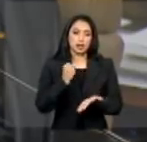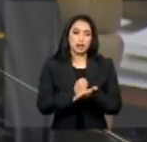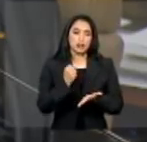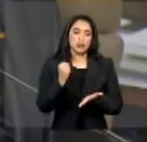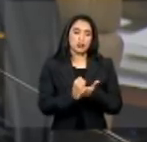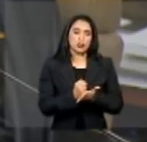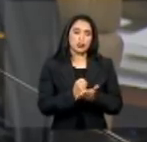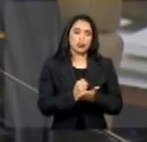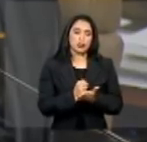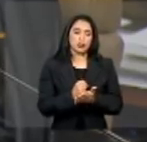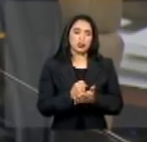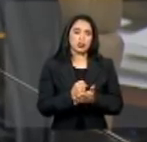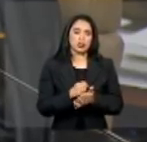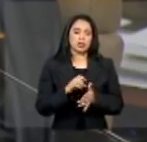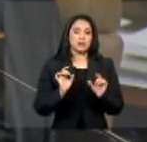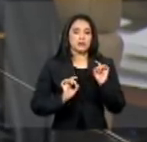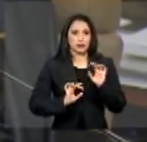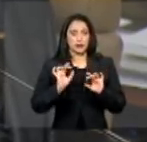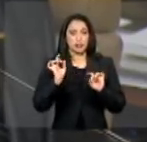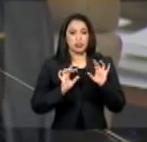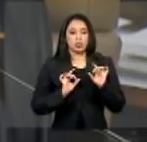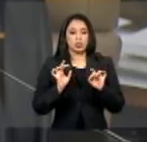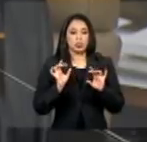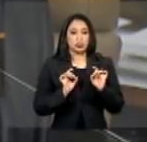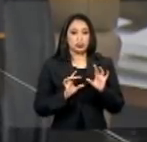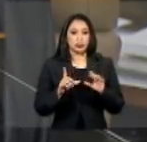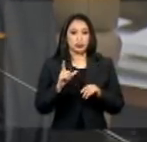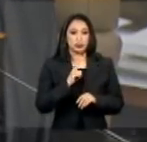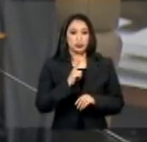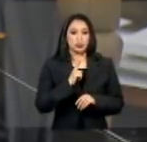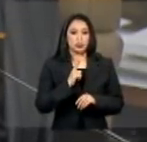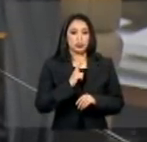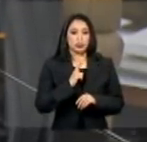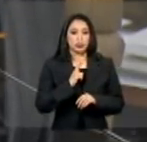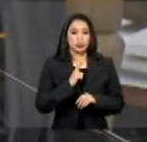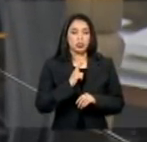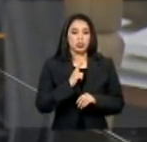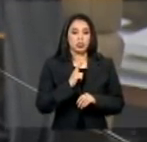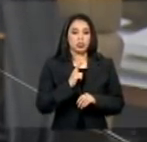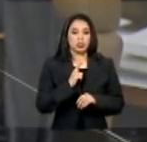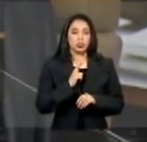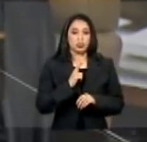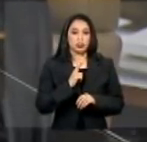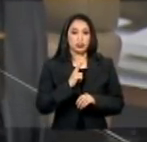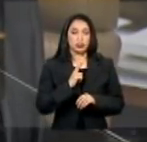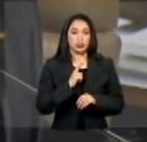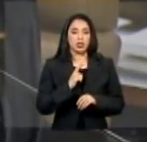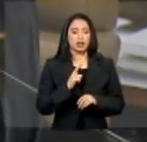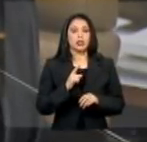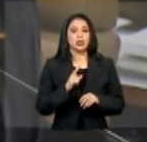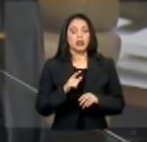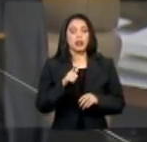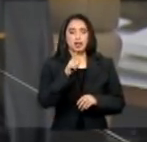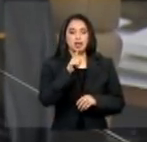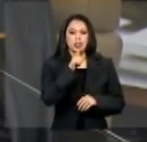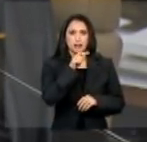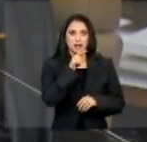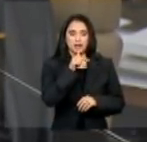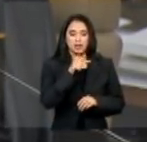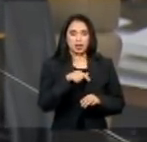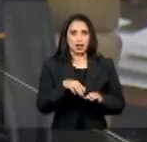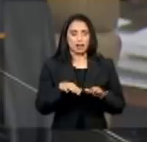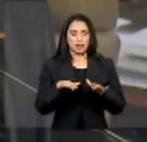estatal especialmente no que toca à construção de um terminal aquaviário em